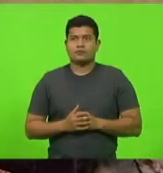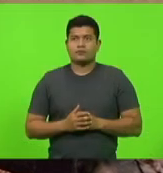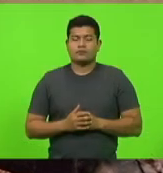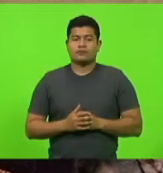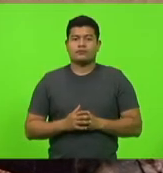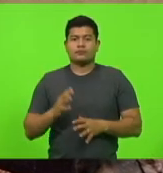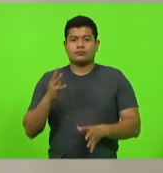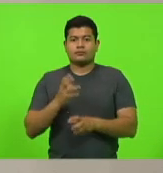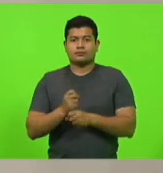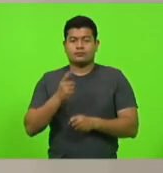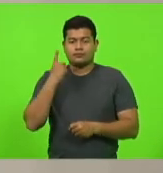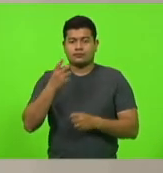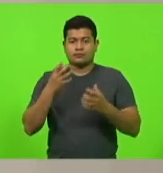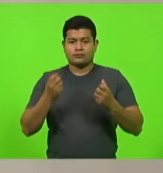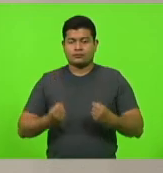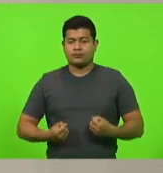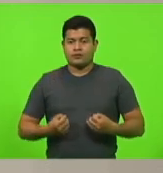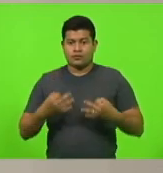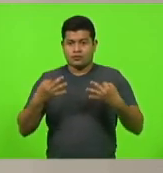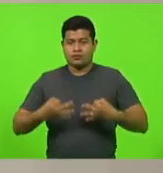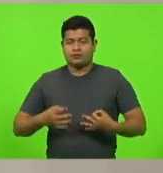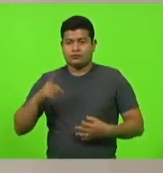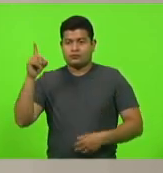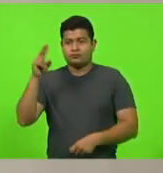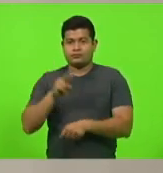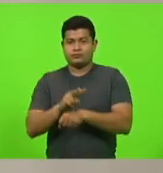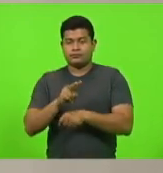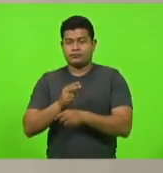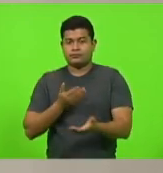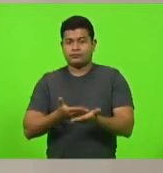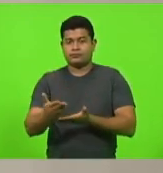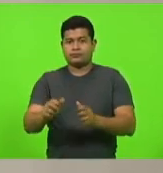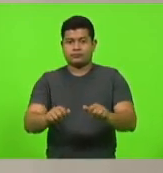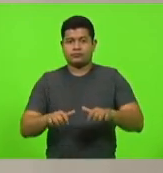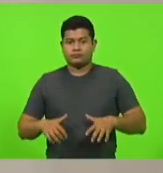Havendo quórum regimental e sob a proteção de Deus, declaro aberta a presente sessão